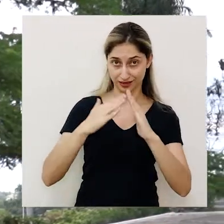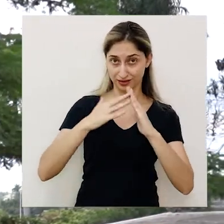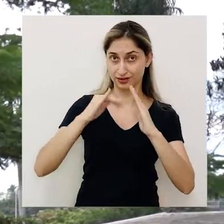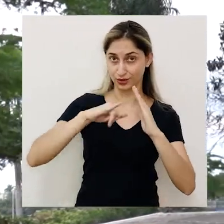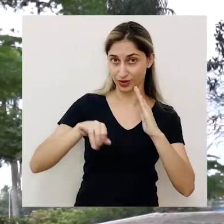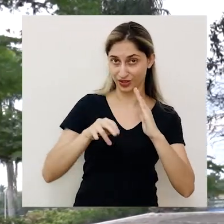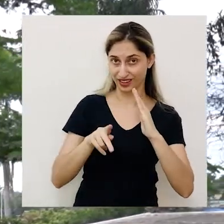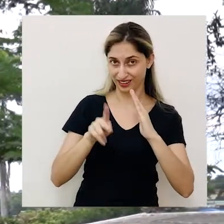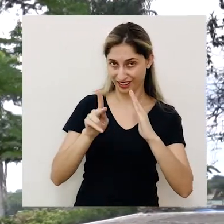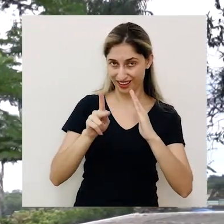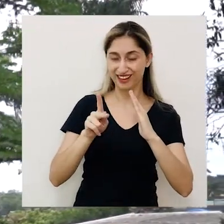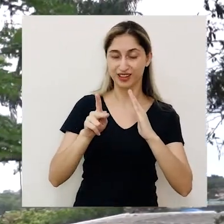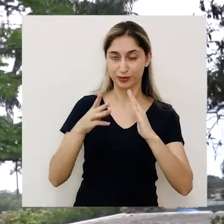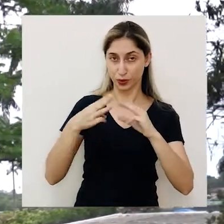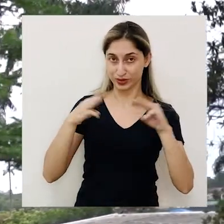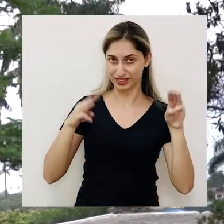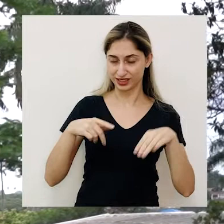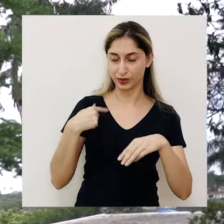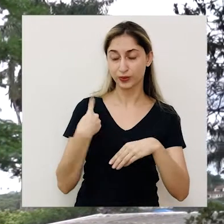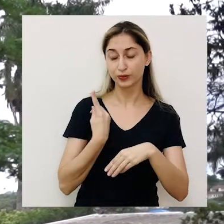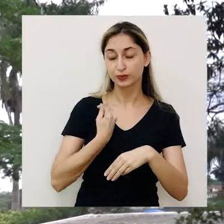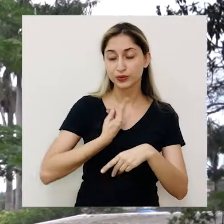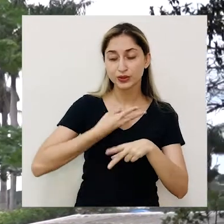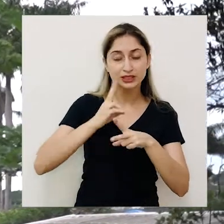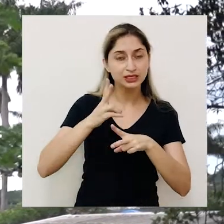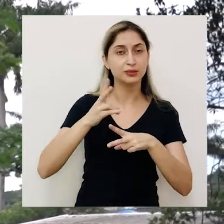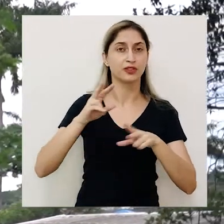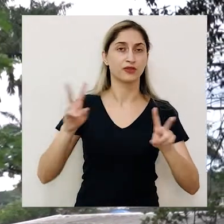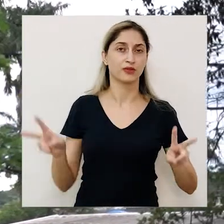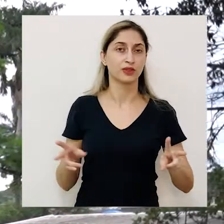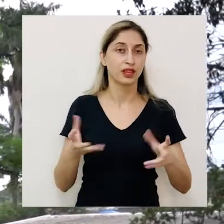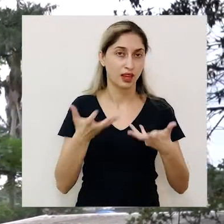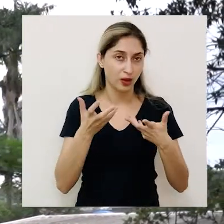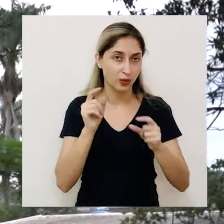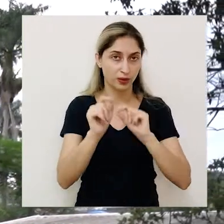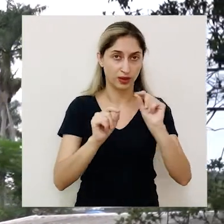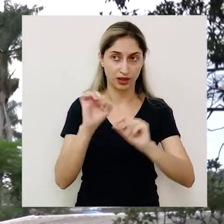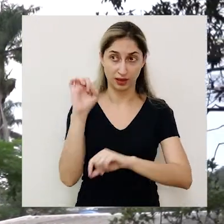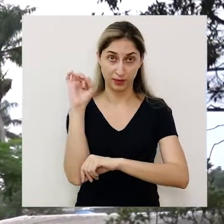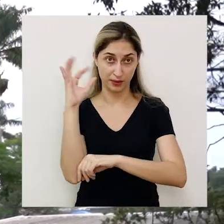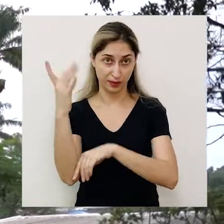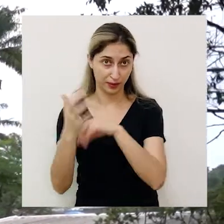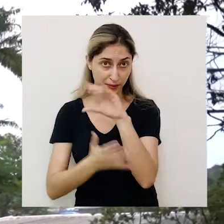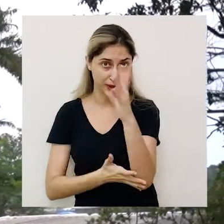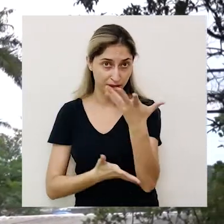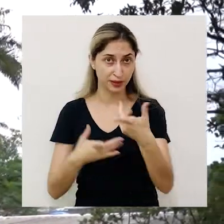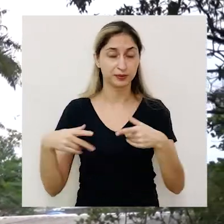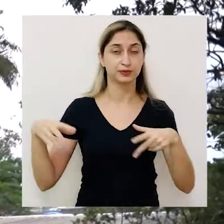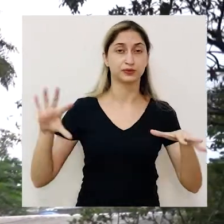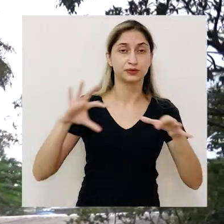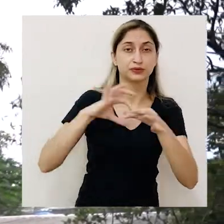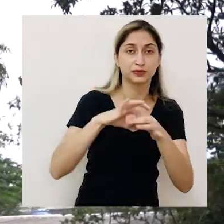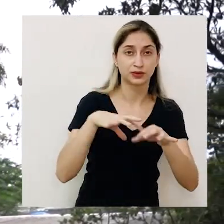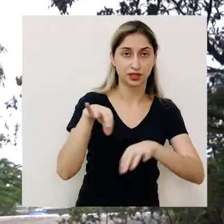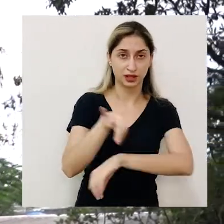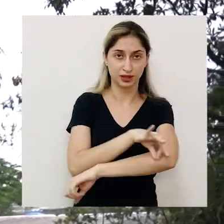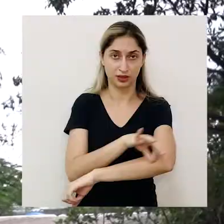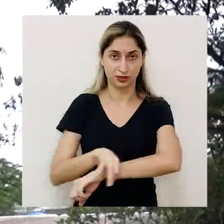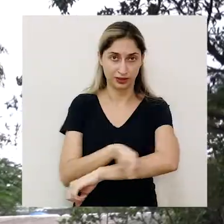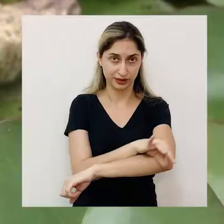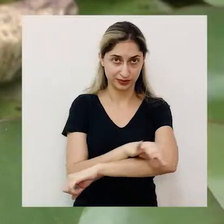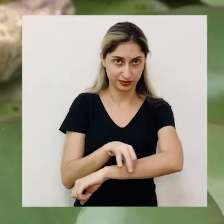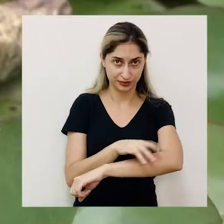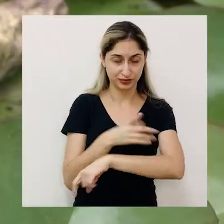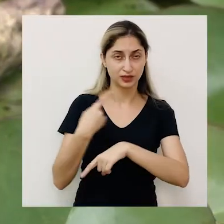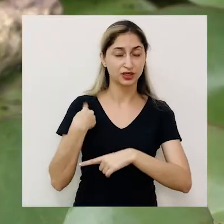sempre em desenvolver atividades educativas que valorizem a integração entre paisagem e arquitetura, assim